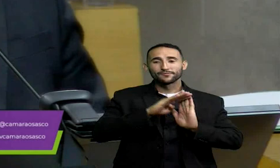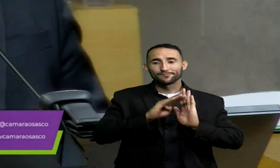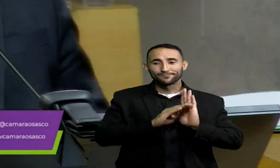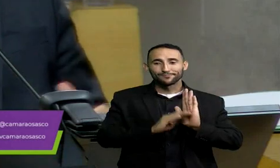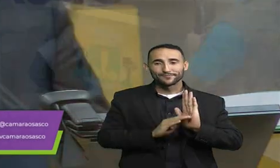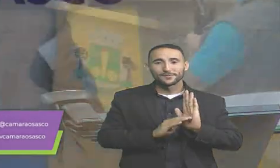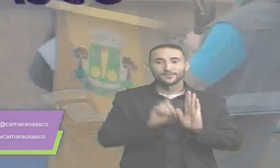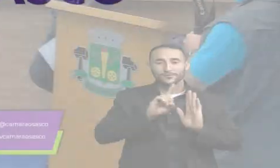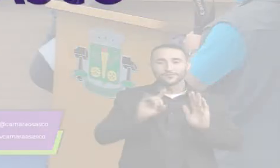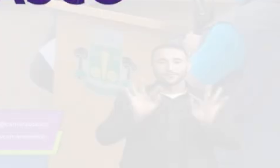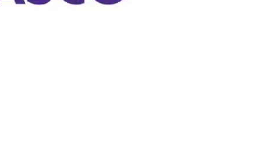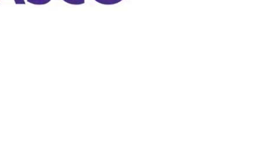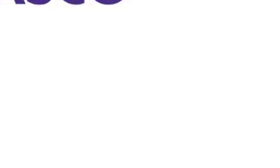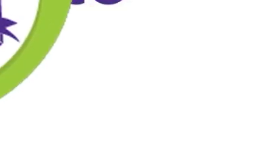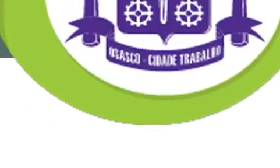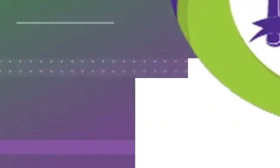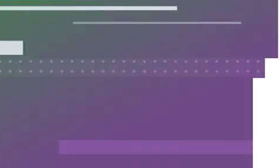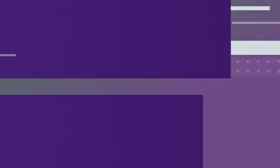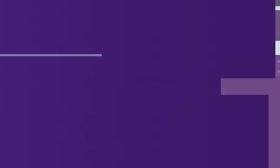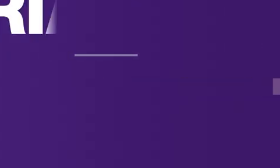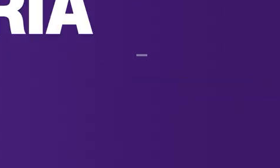dia k